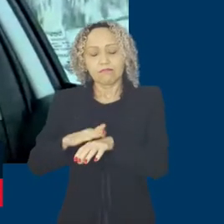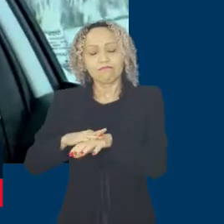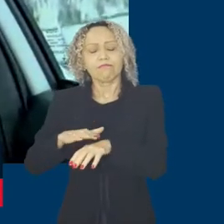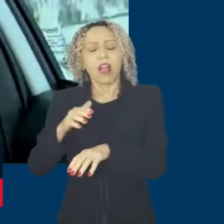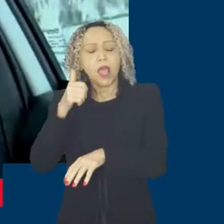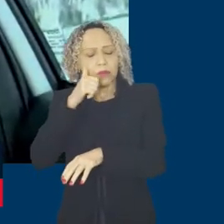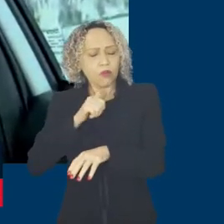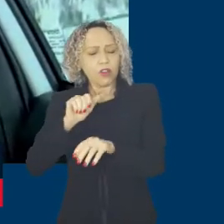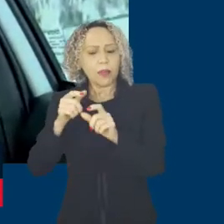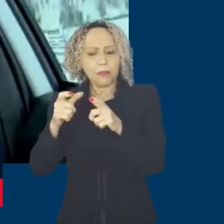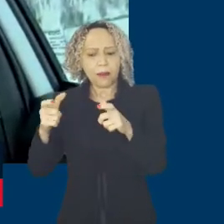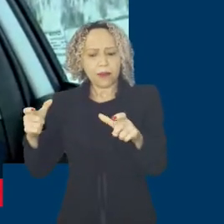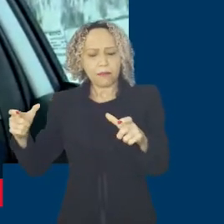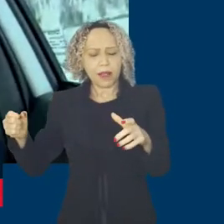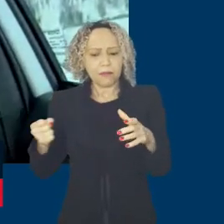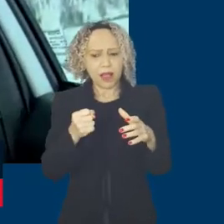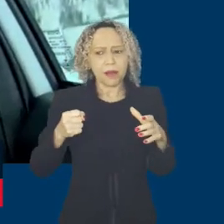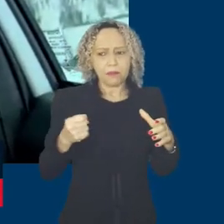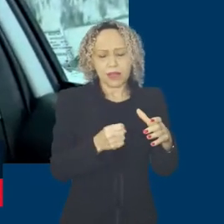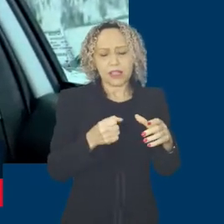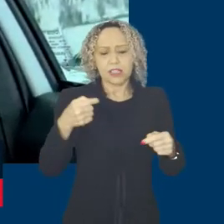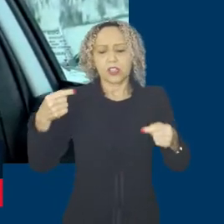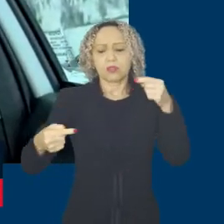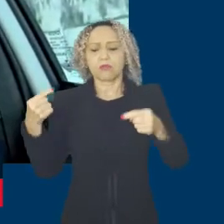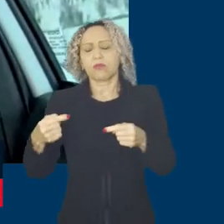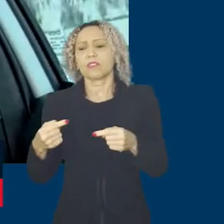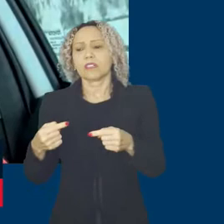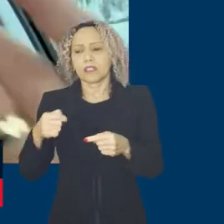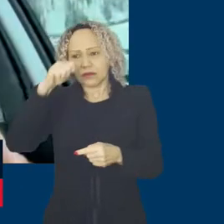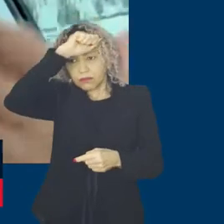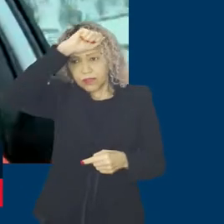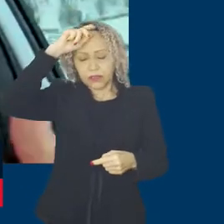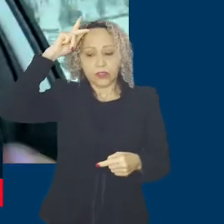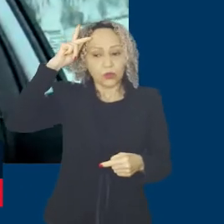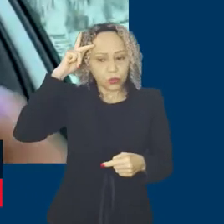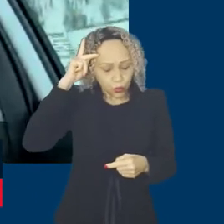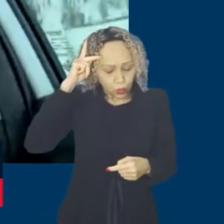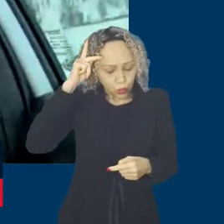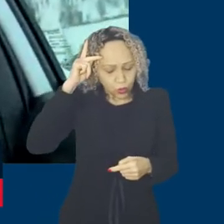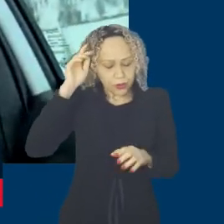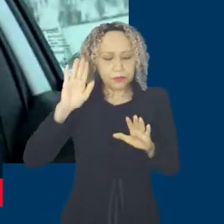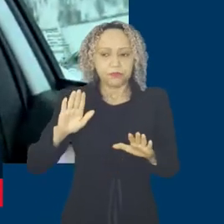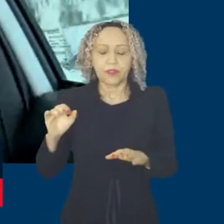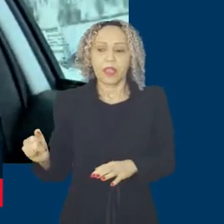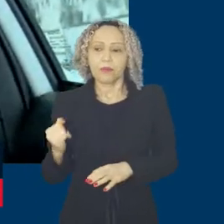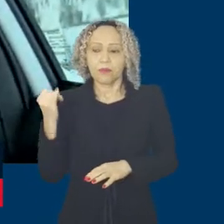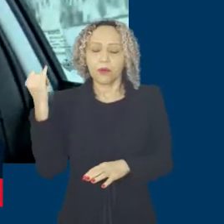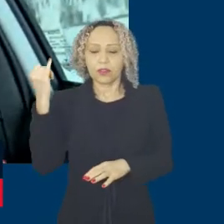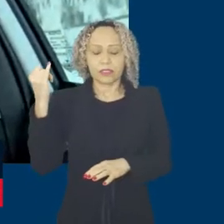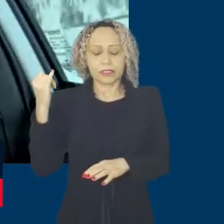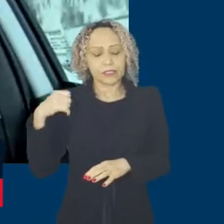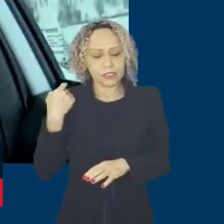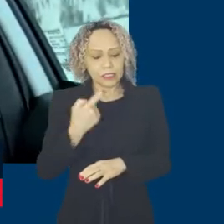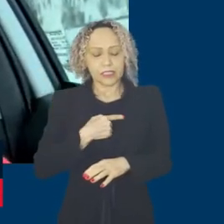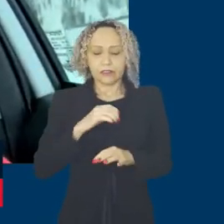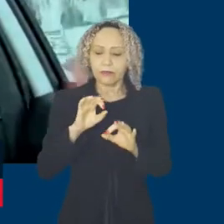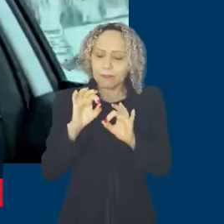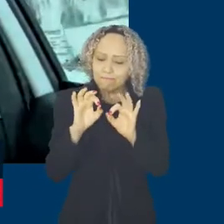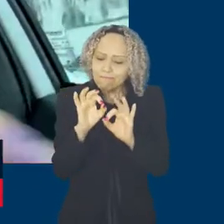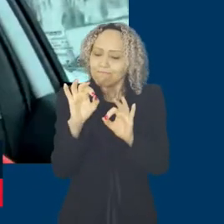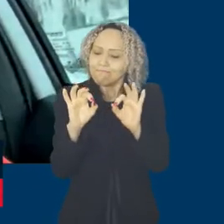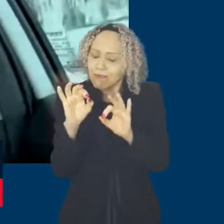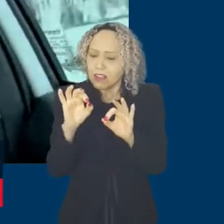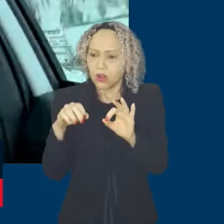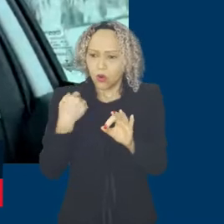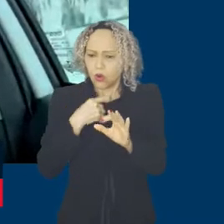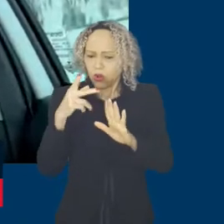também fazer essa escuta, que é fundamental para que a gente vá aperfeiçoando o nosso projeto. Nosso projeto ele não é